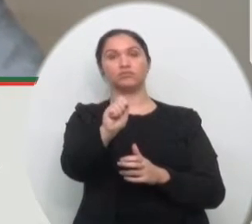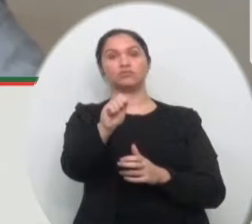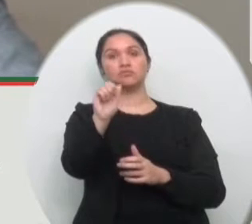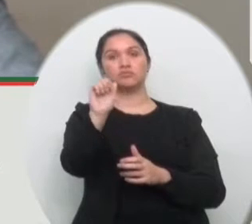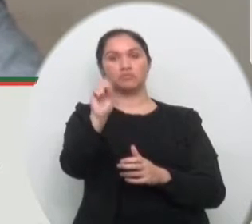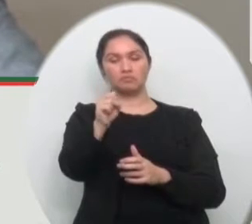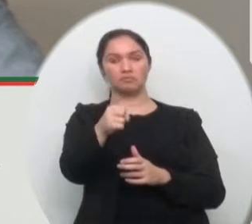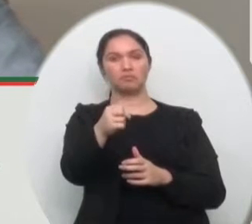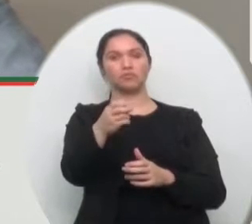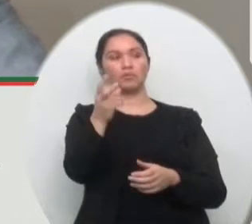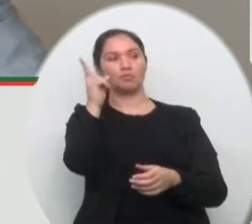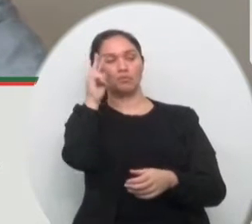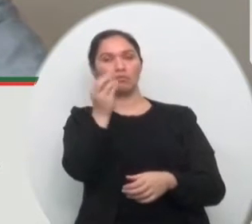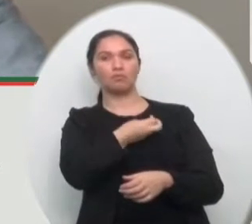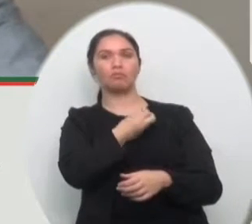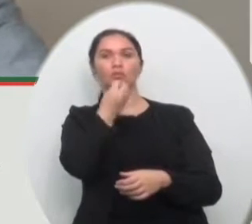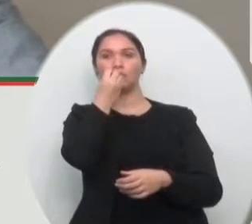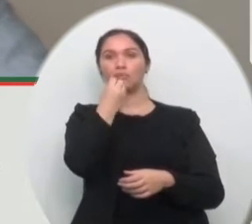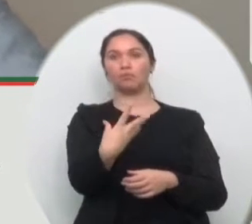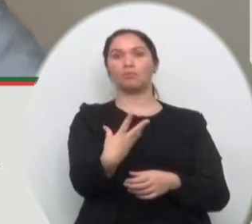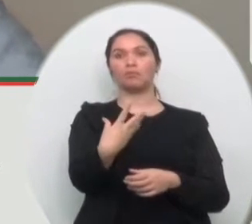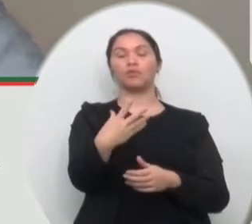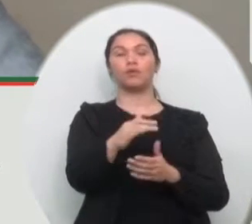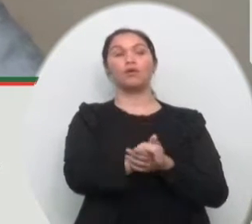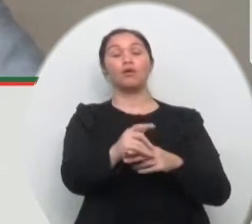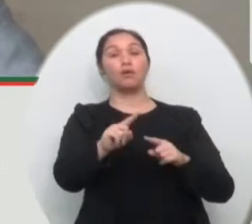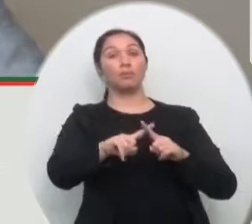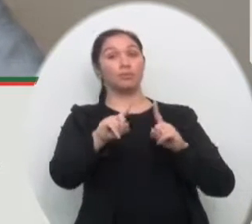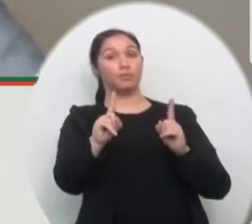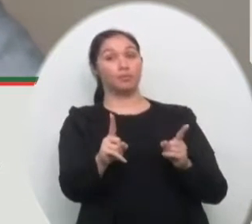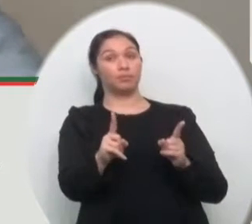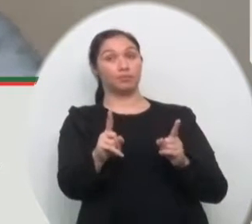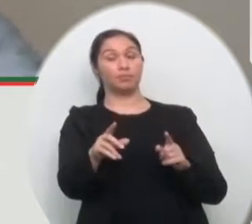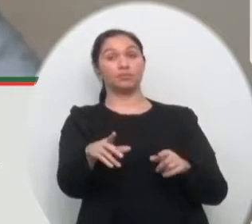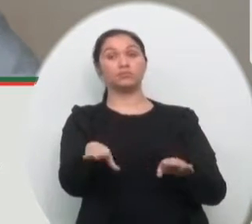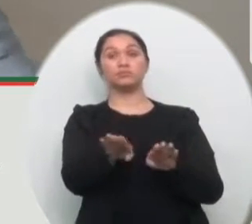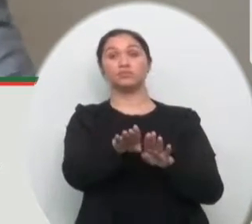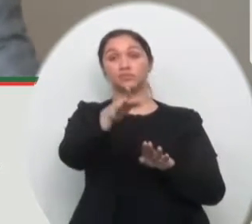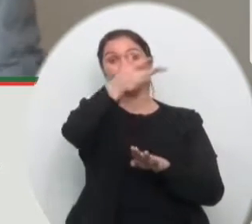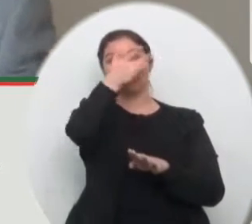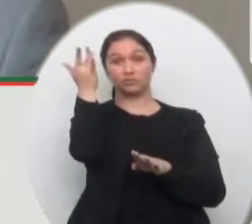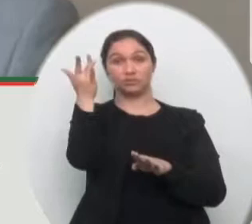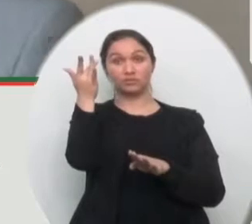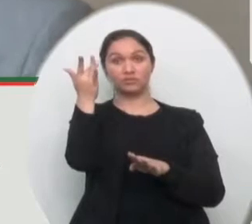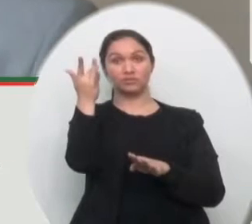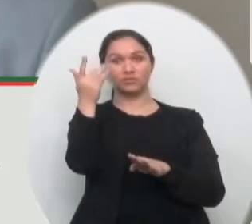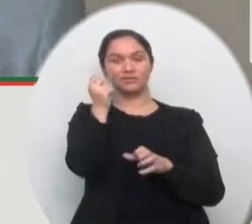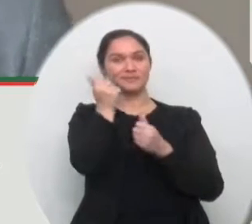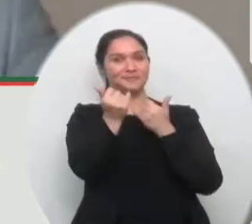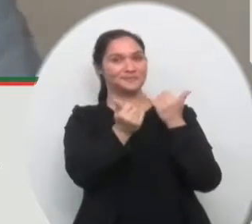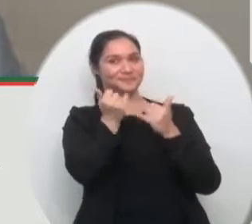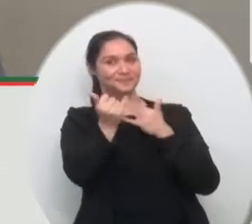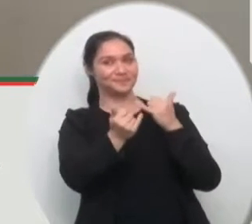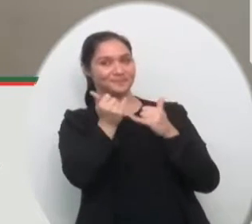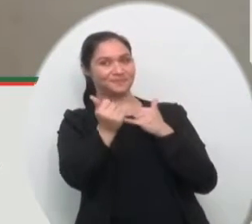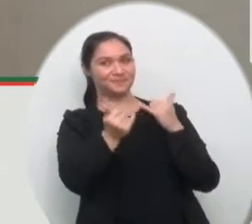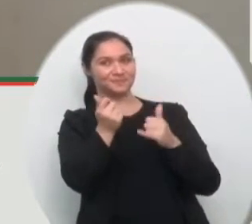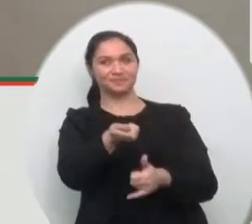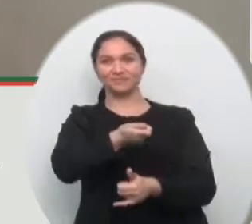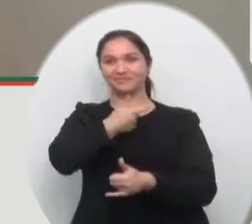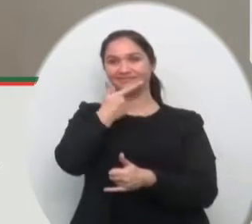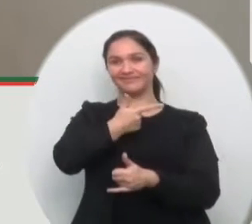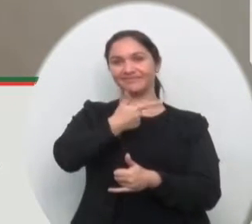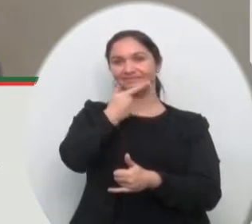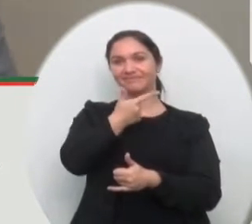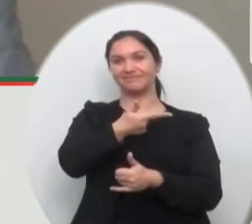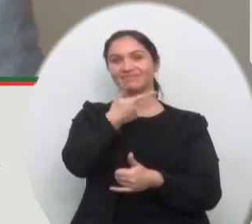currículo invejável, ele é uma pessoa atenciosa, uma pessoa brincalhona, que parece ser sempre muito séria, assim, mas é uma pessoa